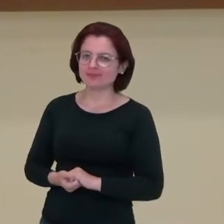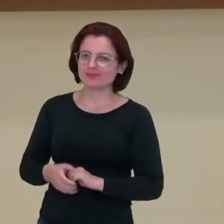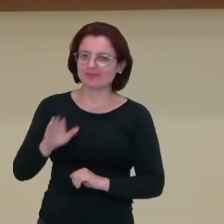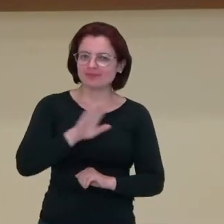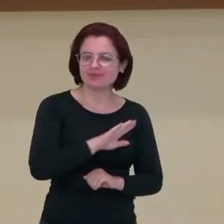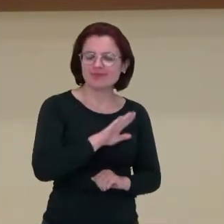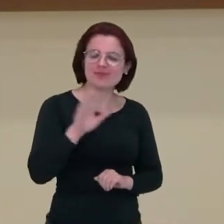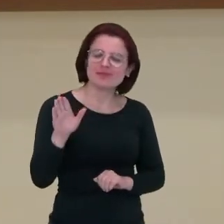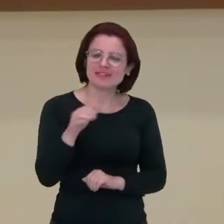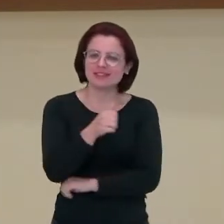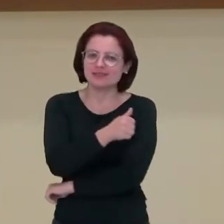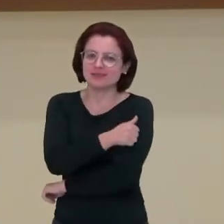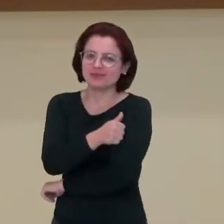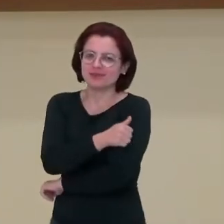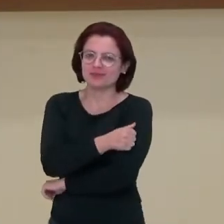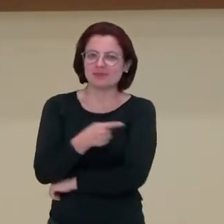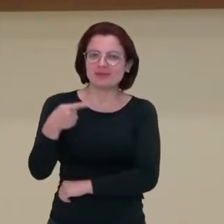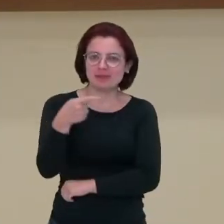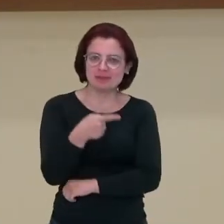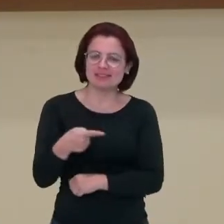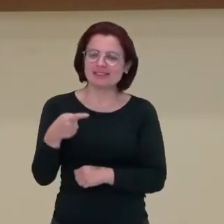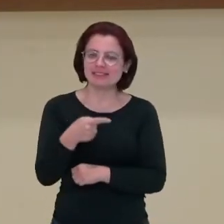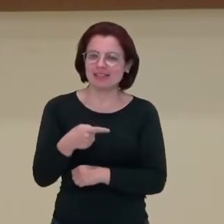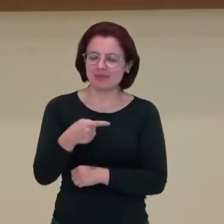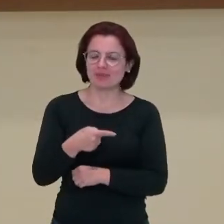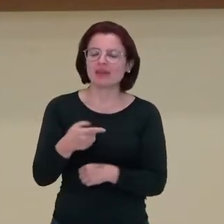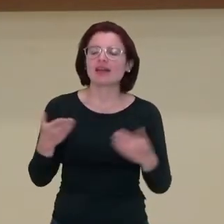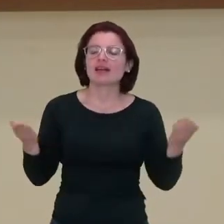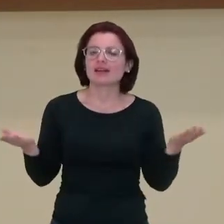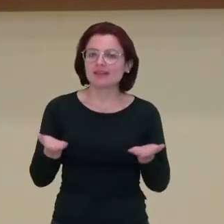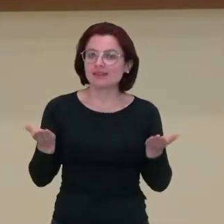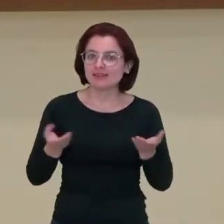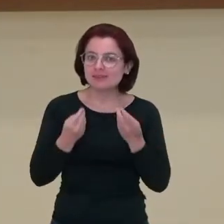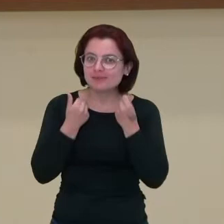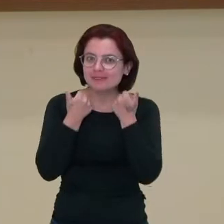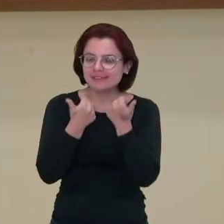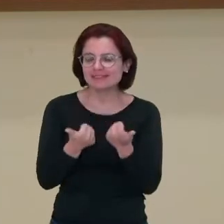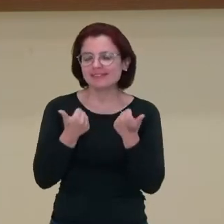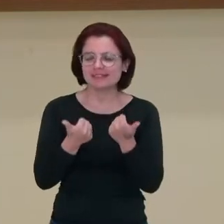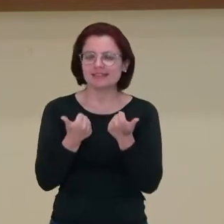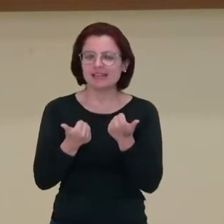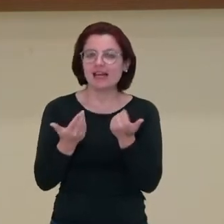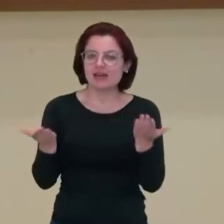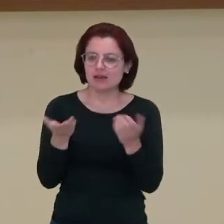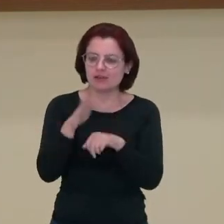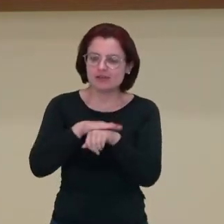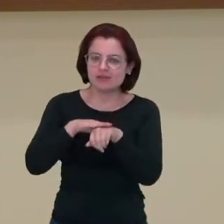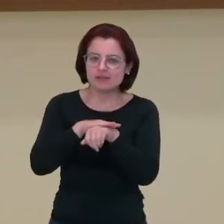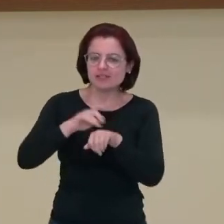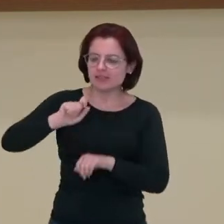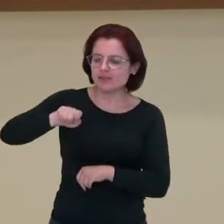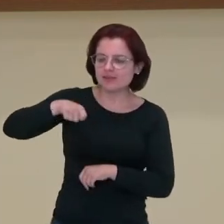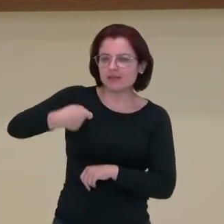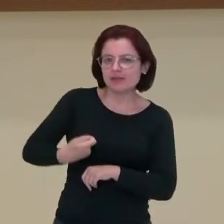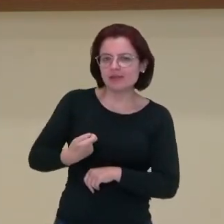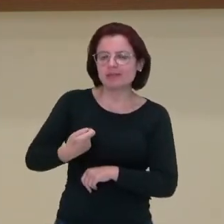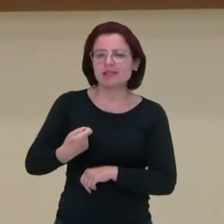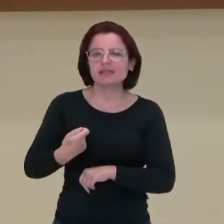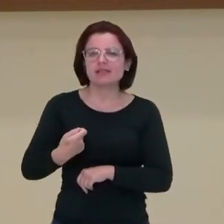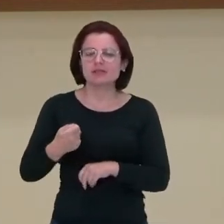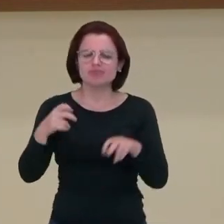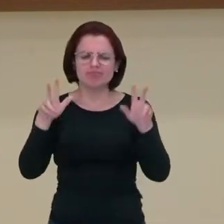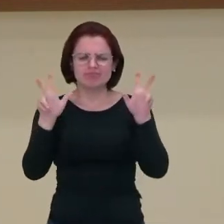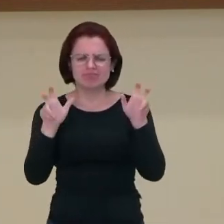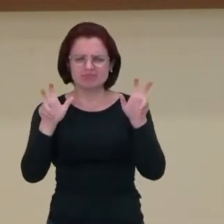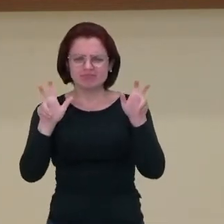Olá, estudantes da primeira série do ensino médio, como estão? Nesse vídeo a gente vai conversar sobre